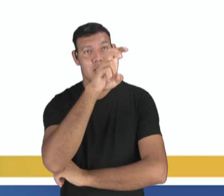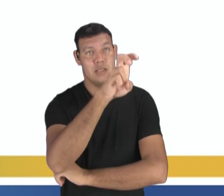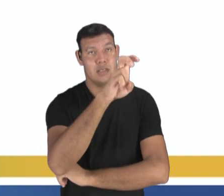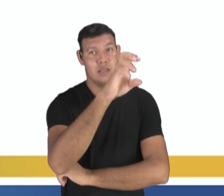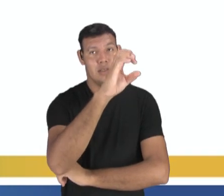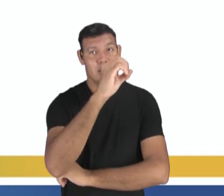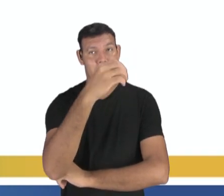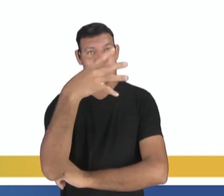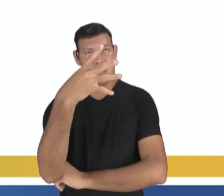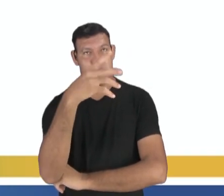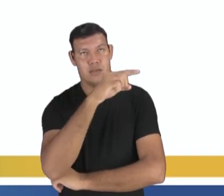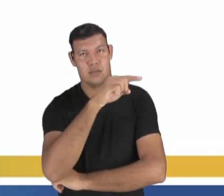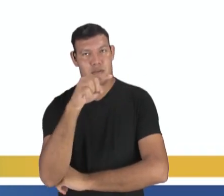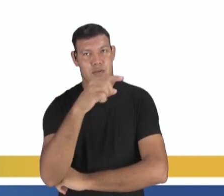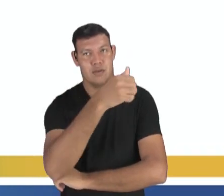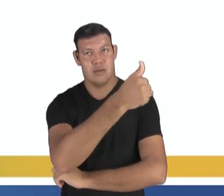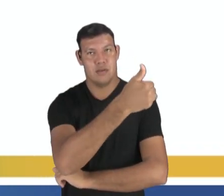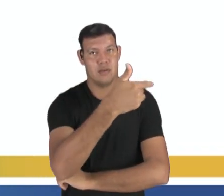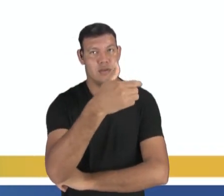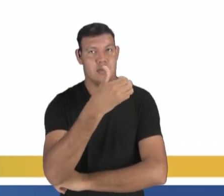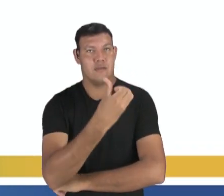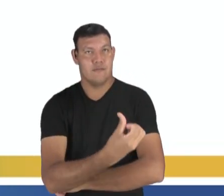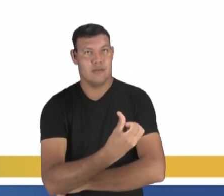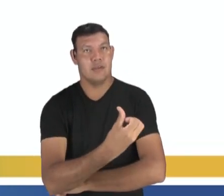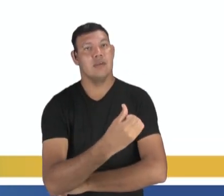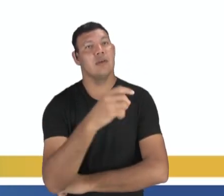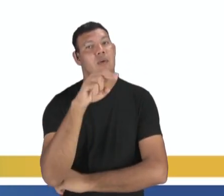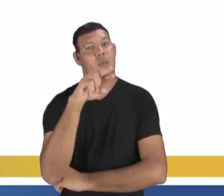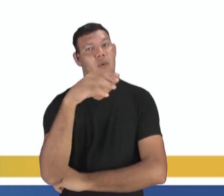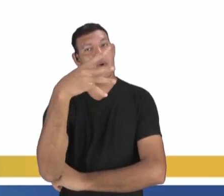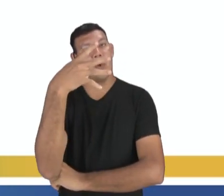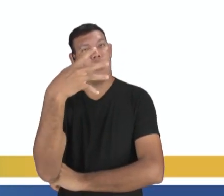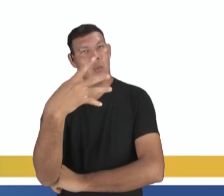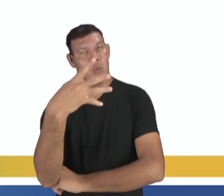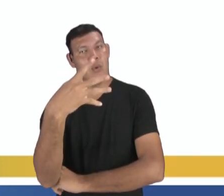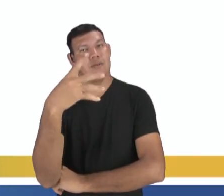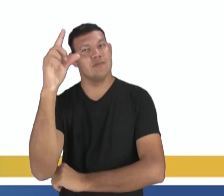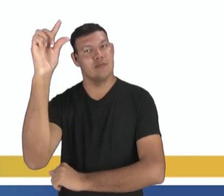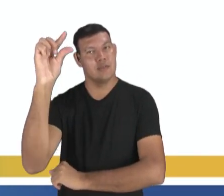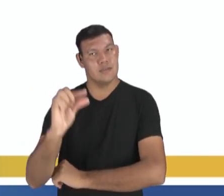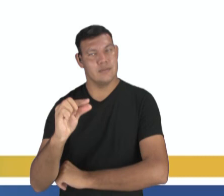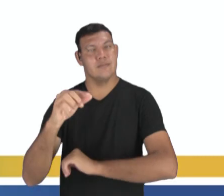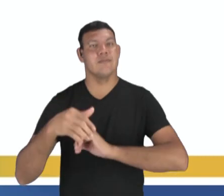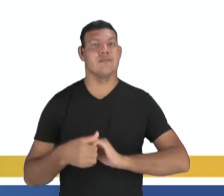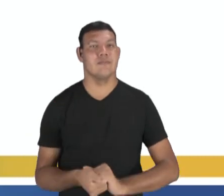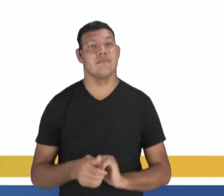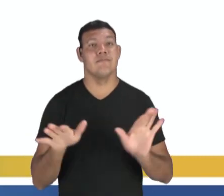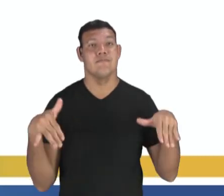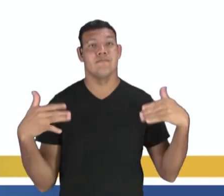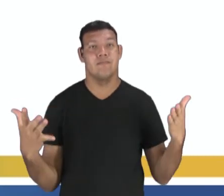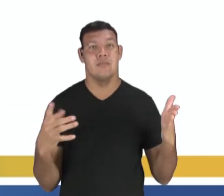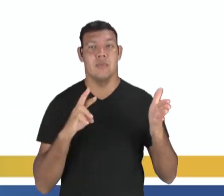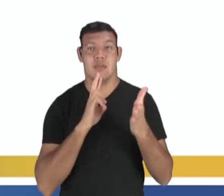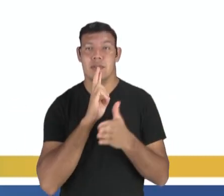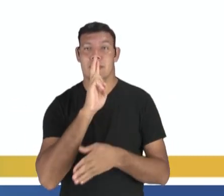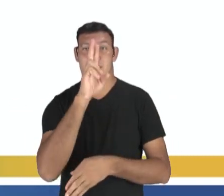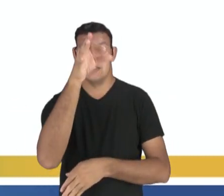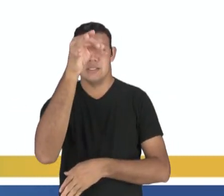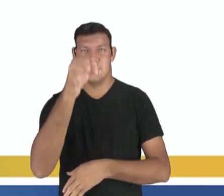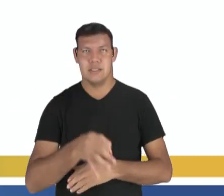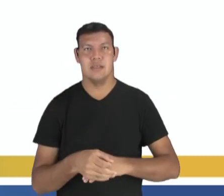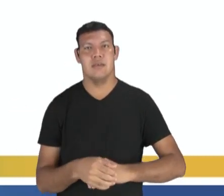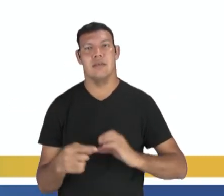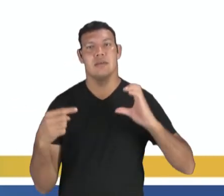sobre 126 que é igual a quatro vezes menor portanto a alternativa